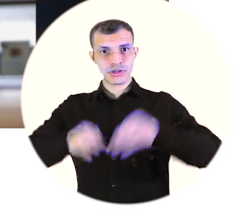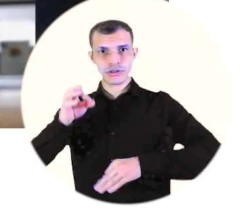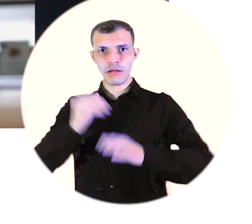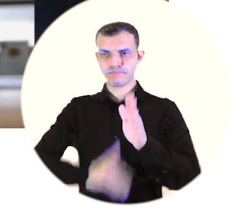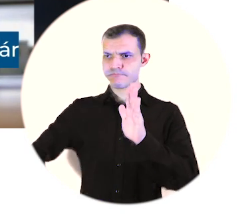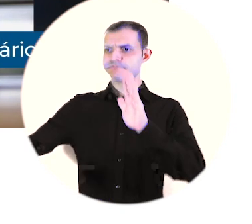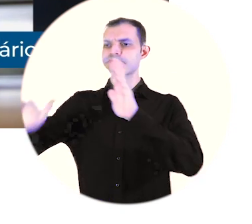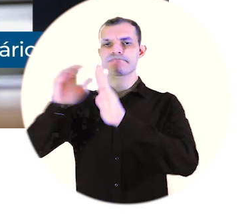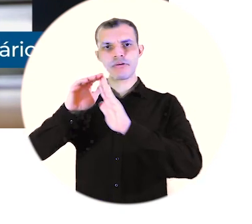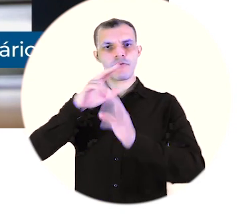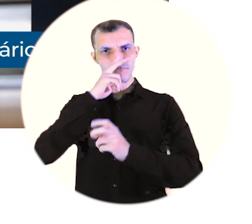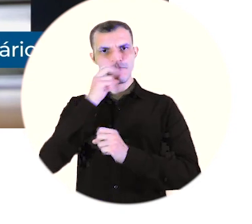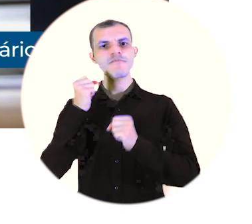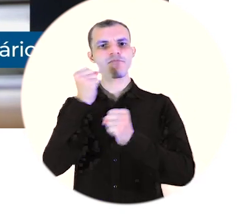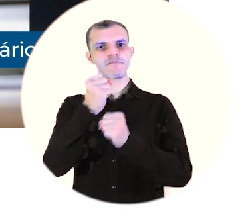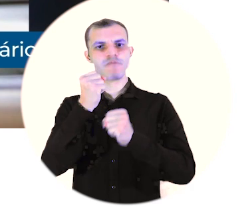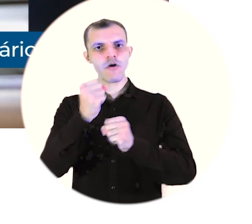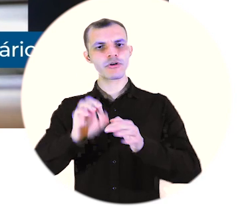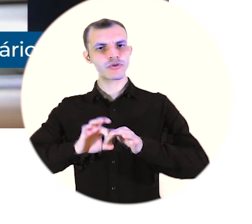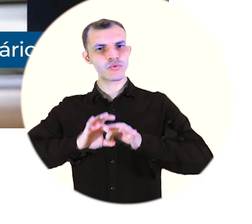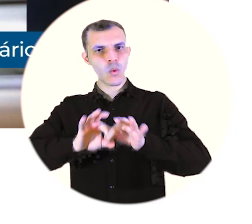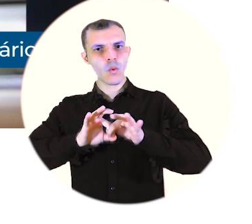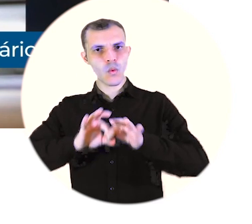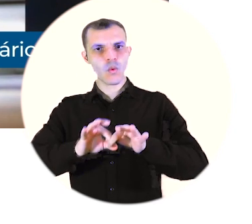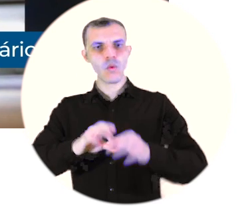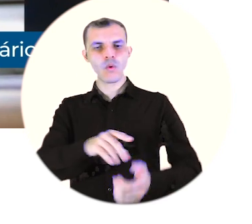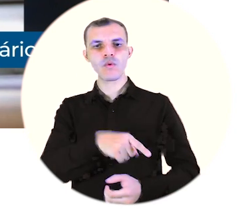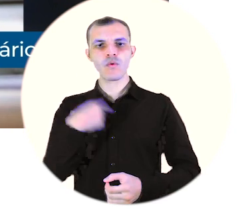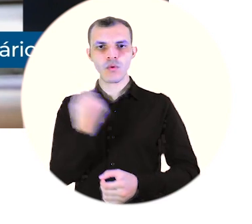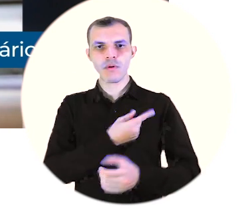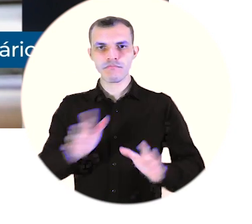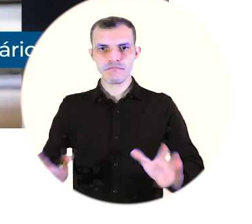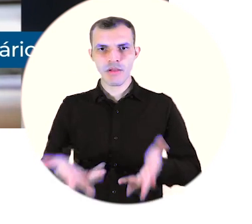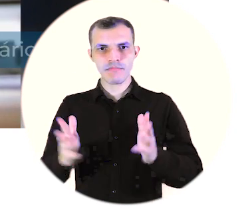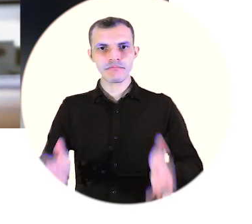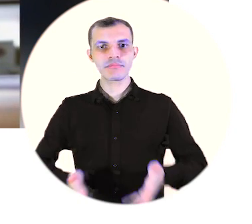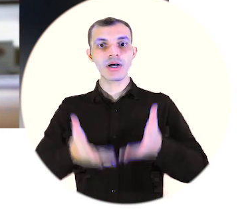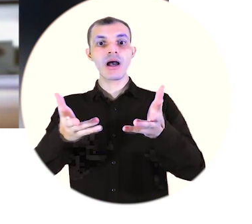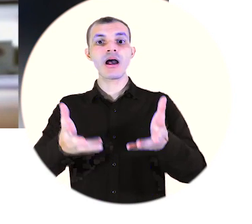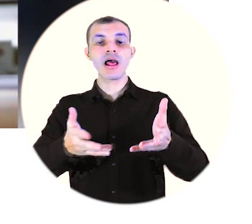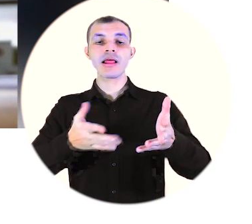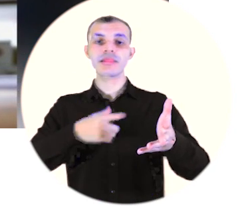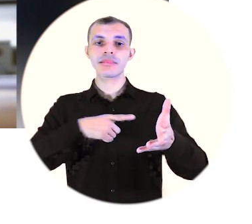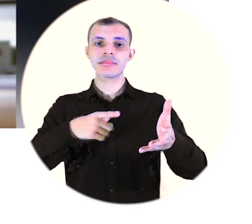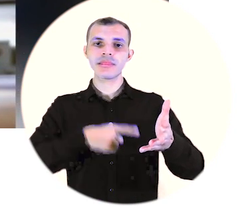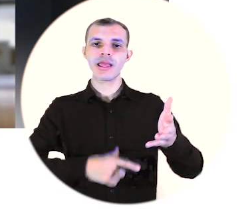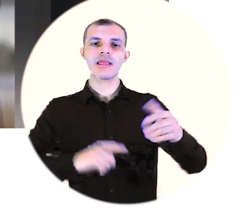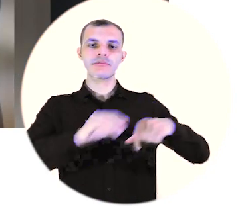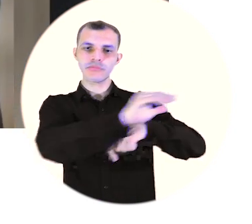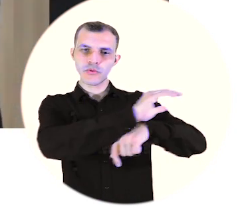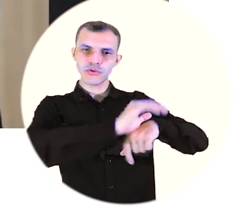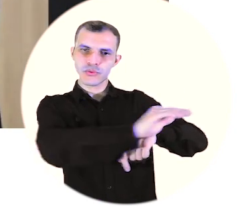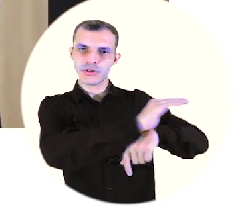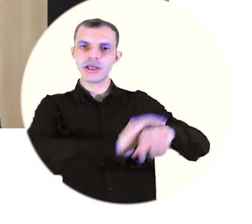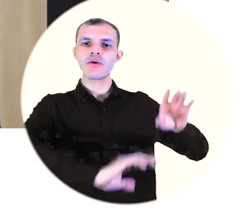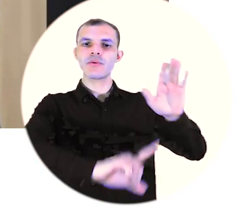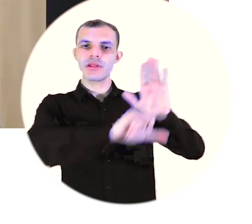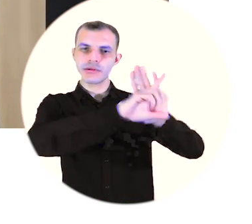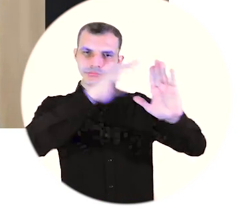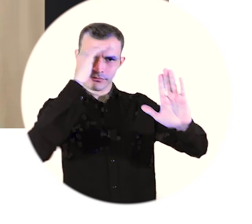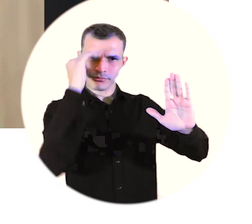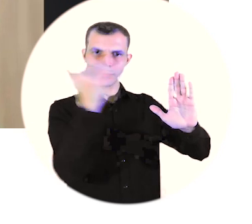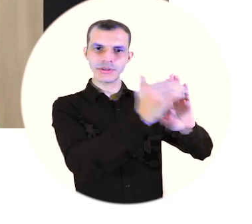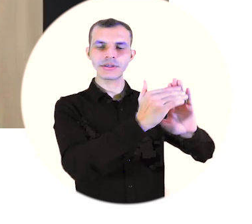fortalecida quando o poder judiciário une-se à advocacia. Unidos, fortalecemos o devido processo legal dentro dos limites